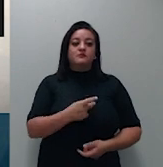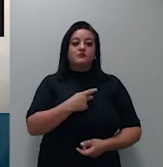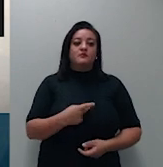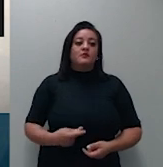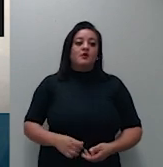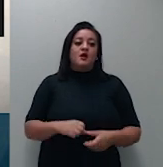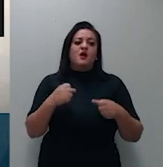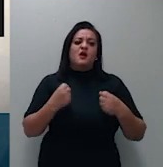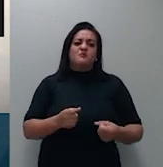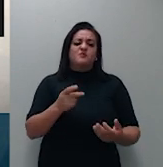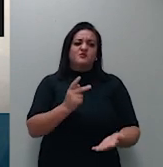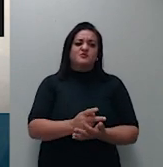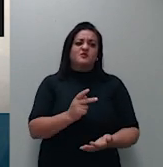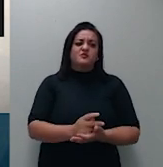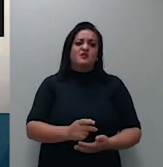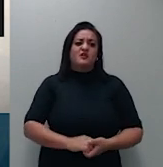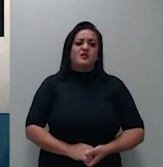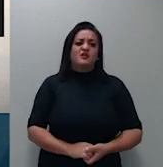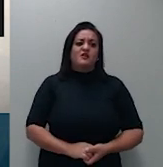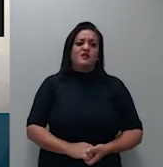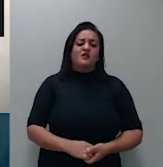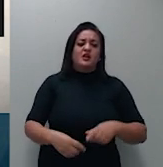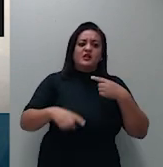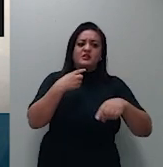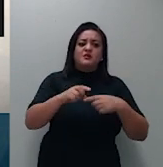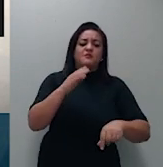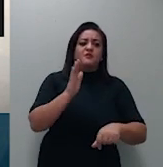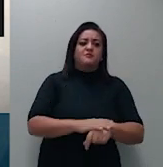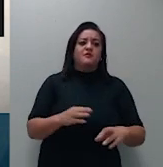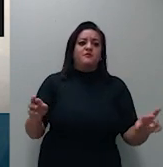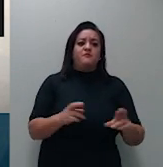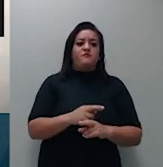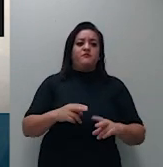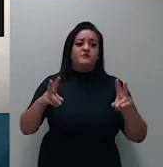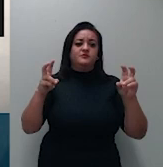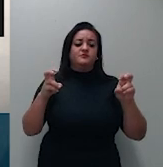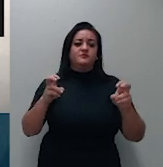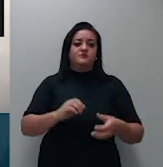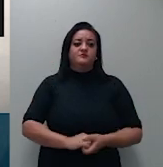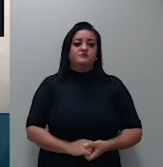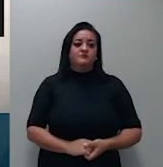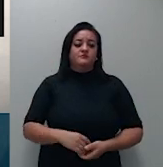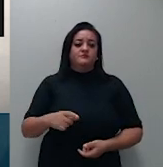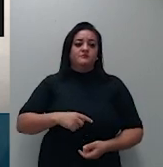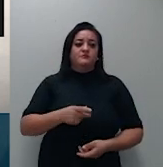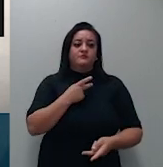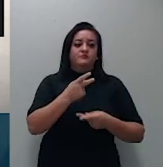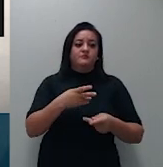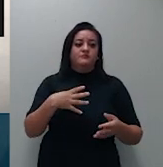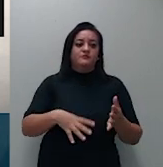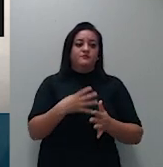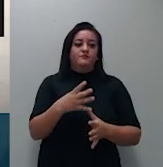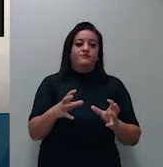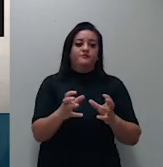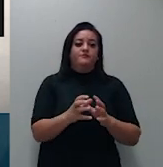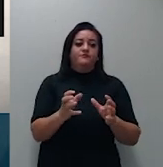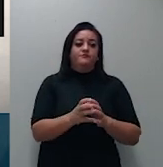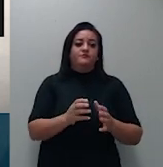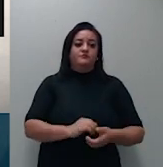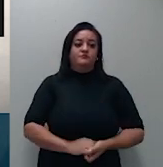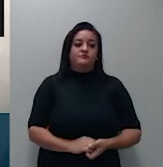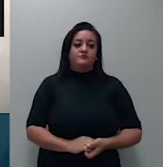presidente que podemos prosseguir e aprofundar o debate em torno do tema até uma posição da porta